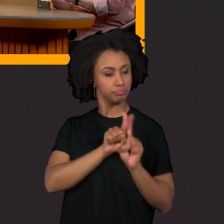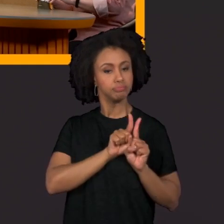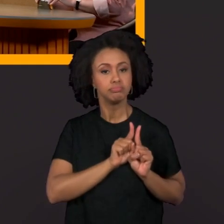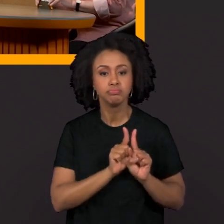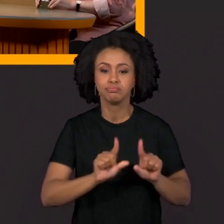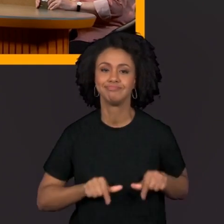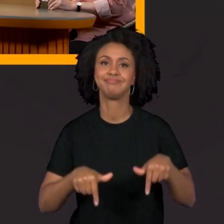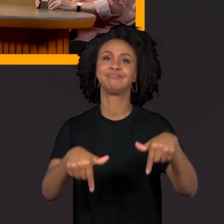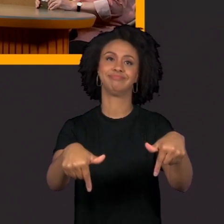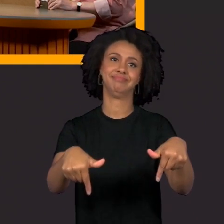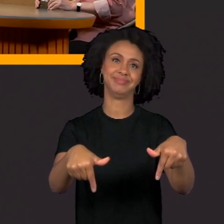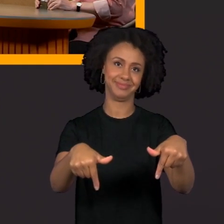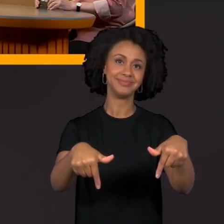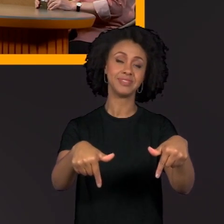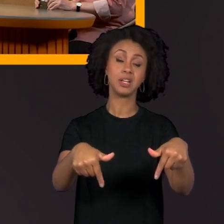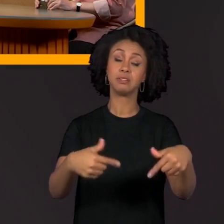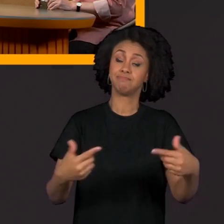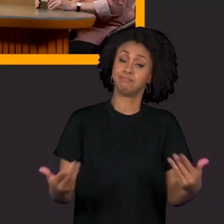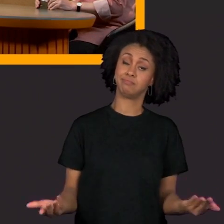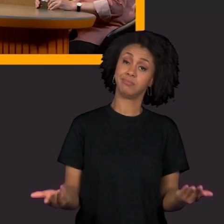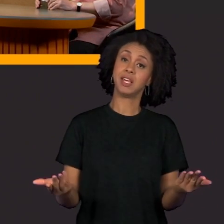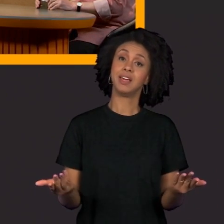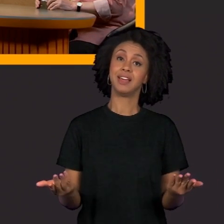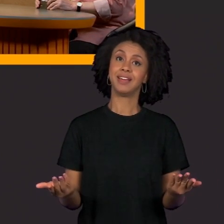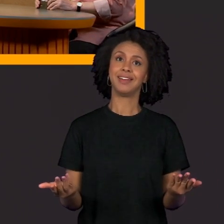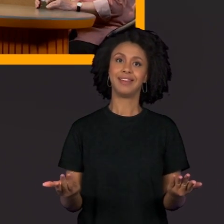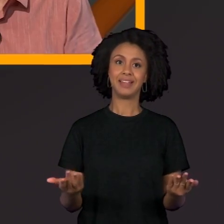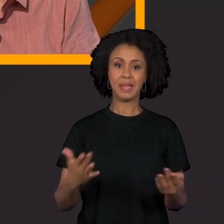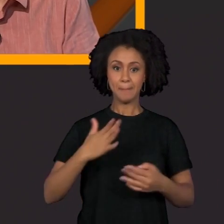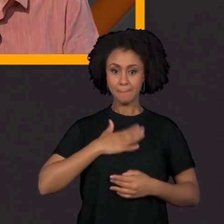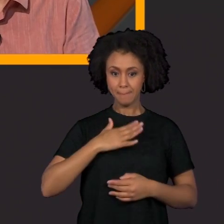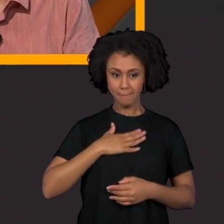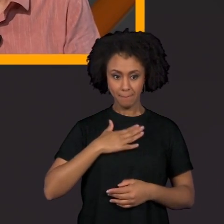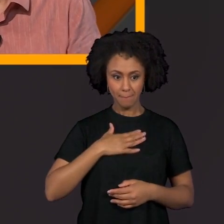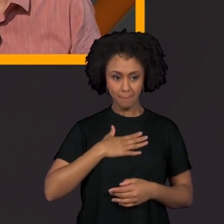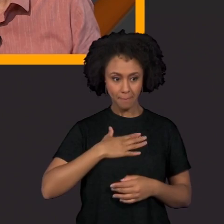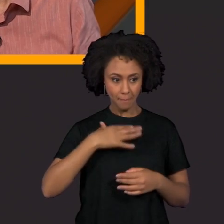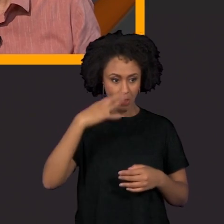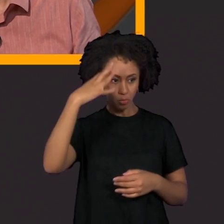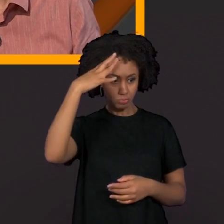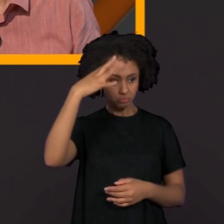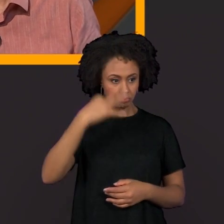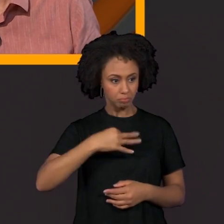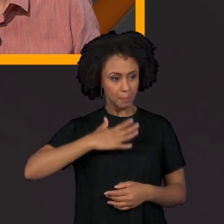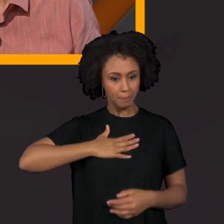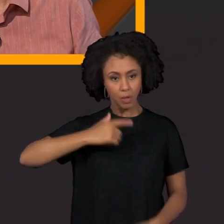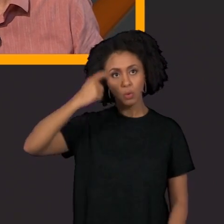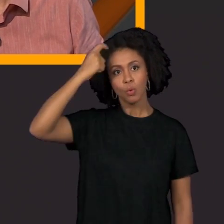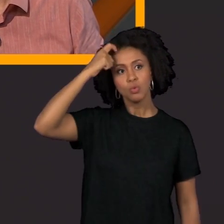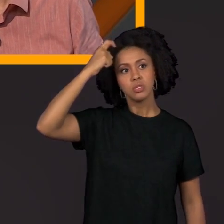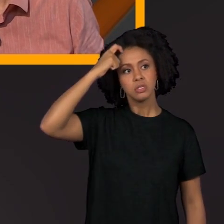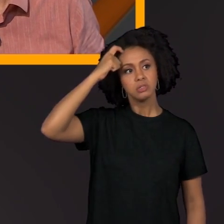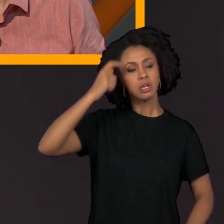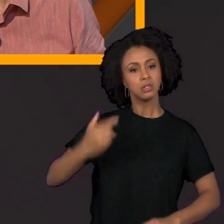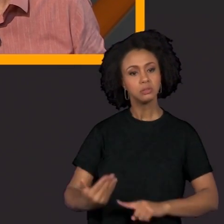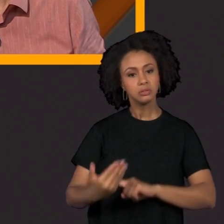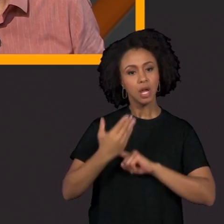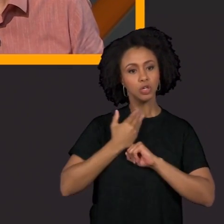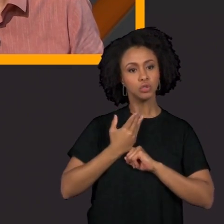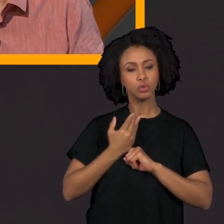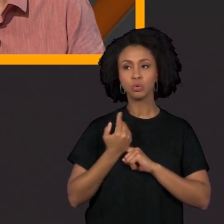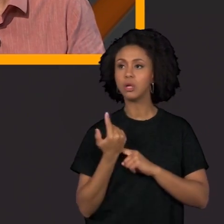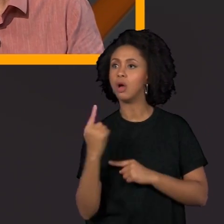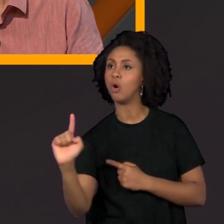alguma coisa. Então, essa minha compreensão me leva a me juntar com